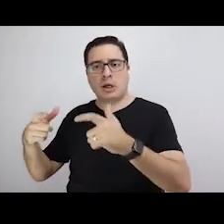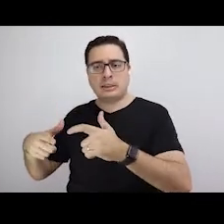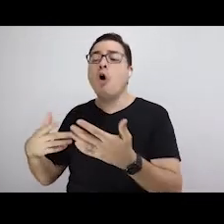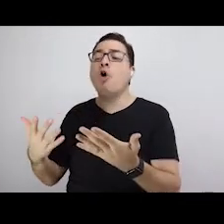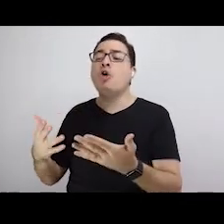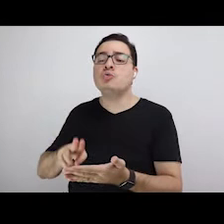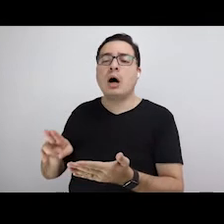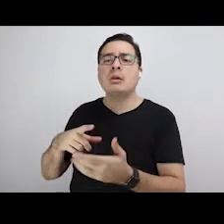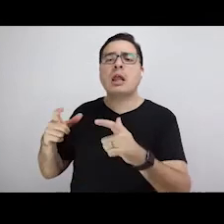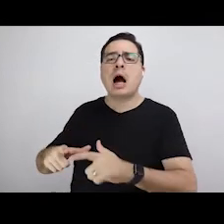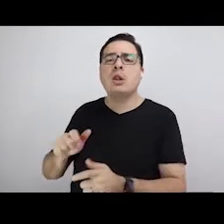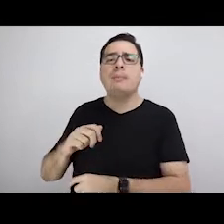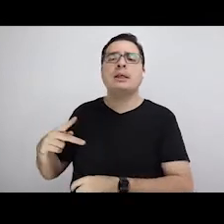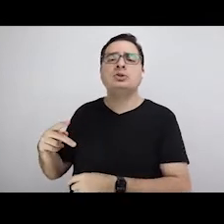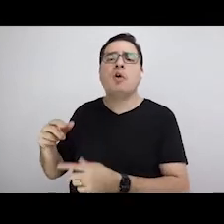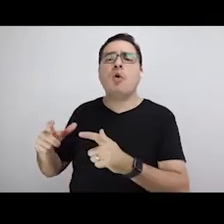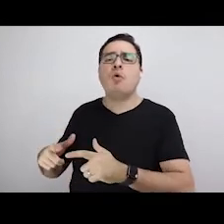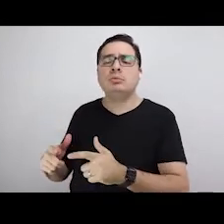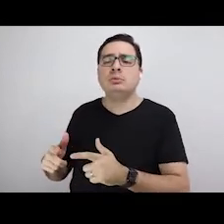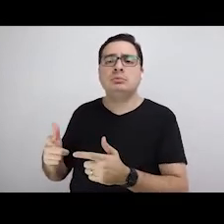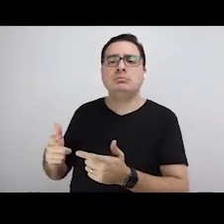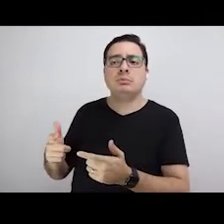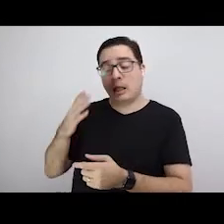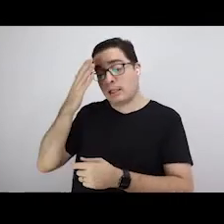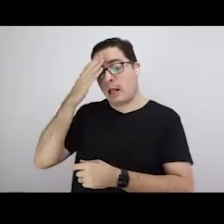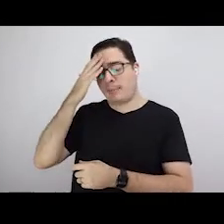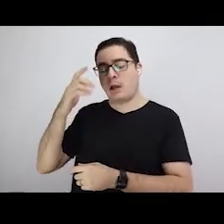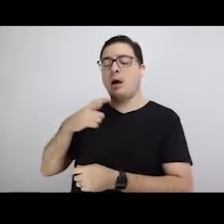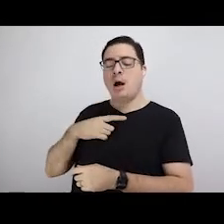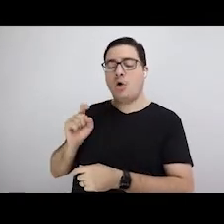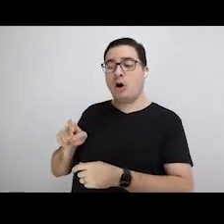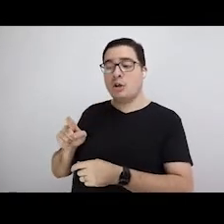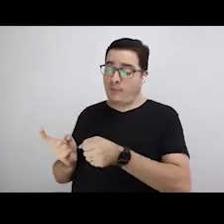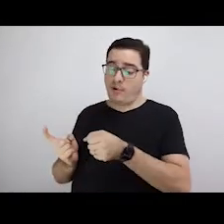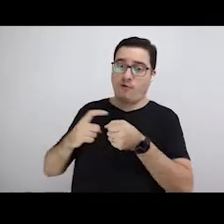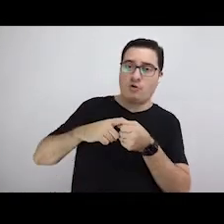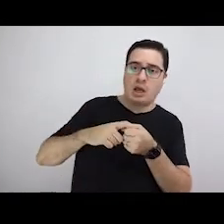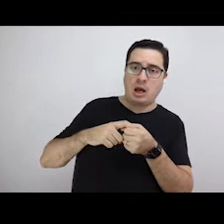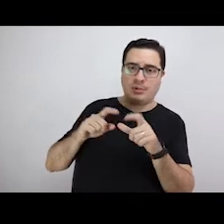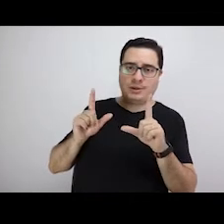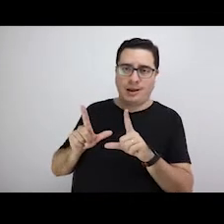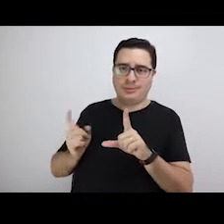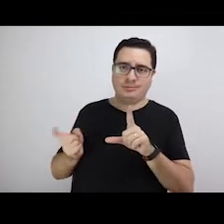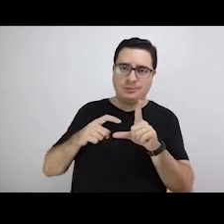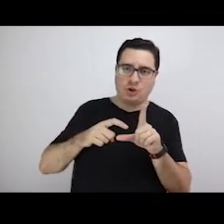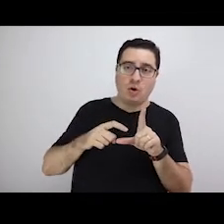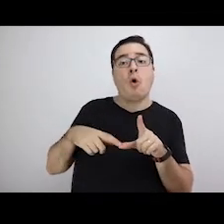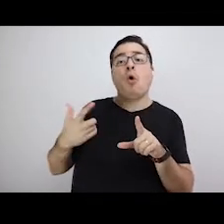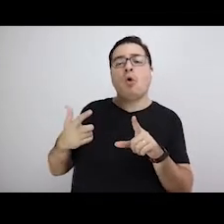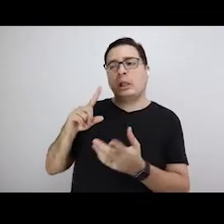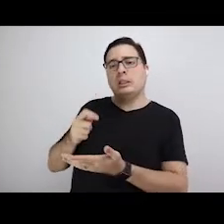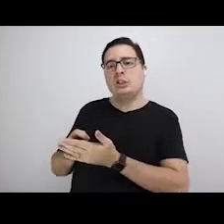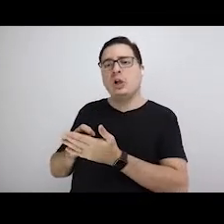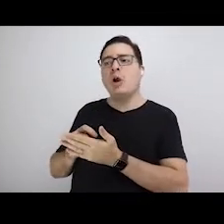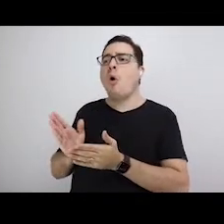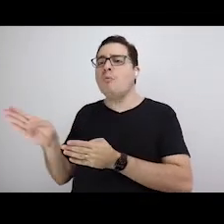usuário está e permitindo que assim ele consiga ou retornar uma tela anterior, ou até mesmo decidir para onde ele